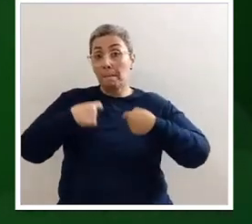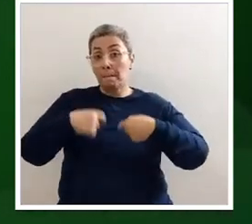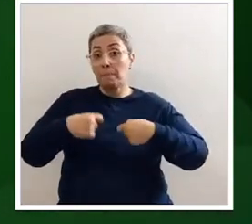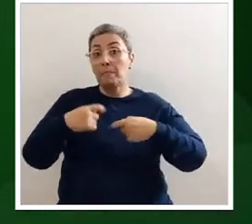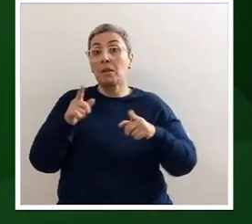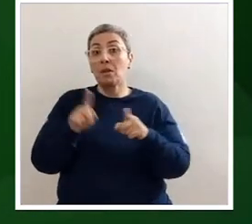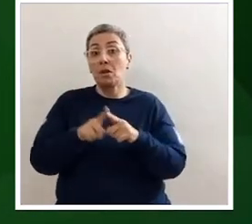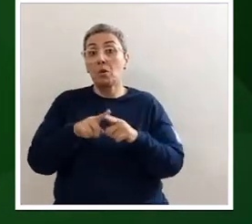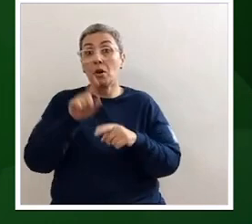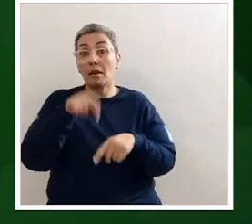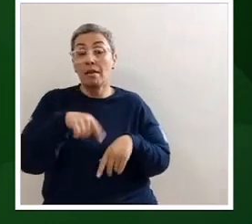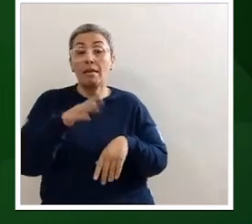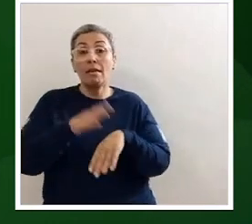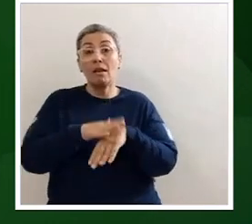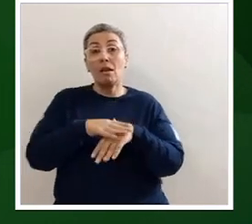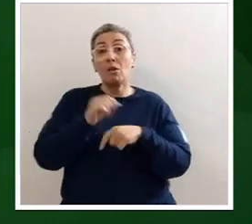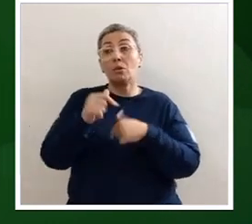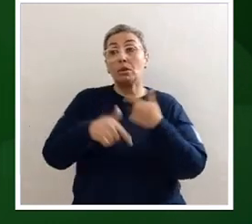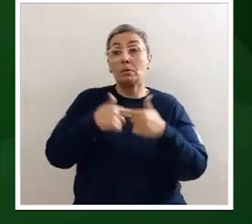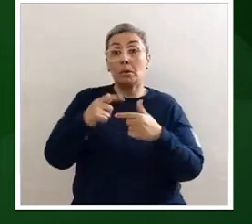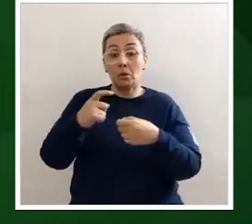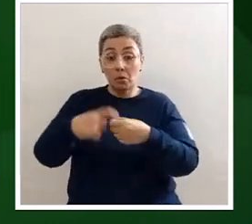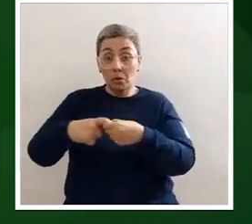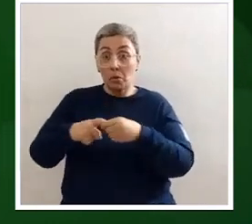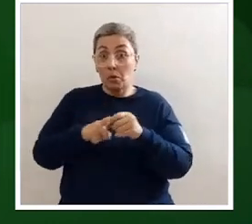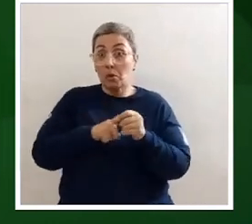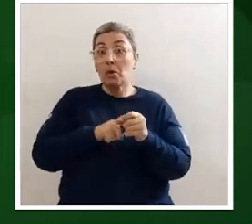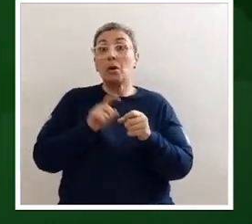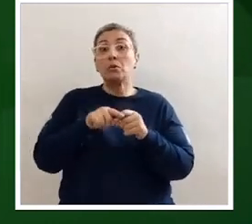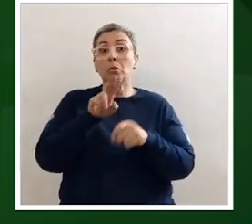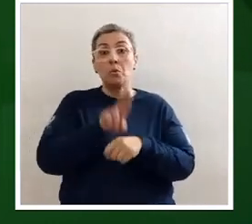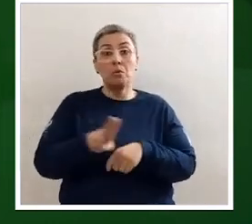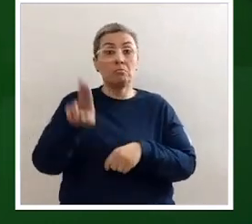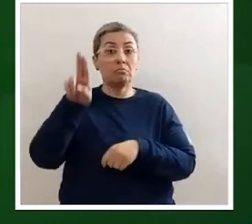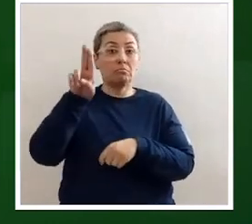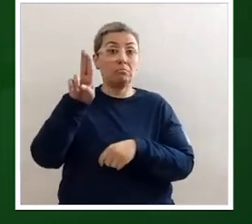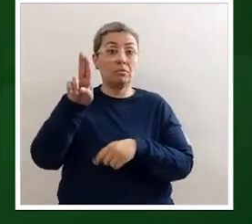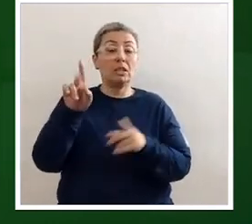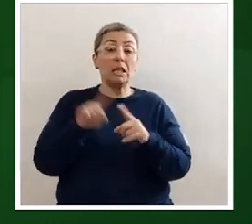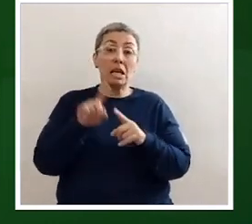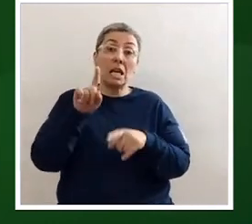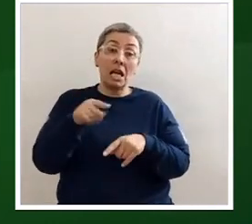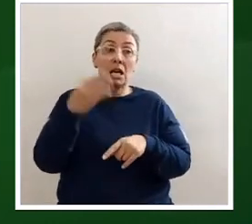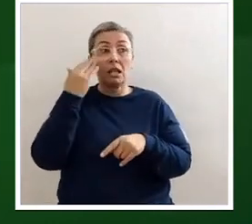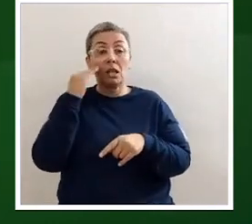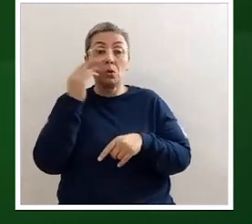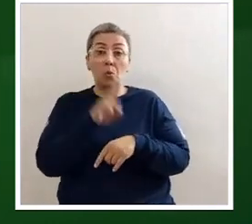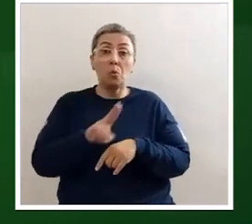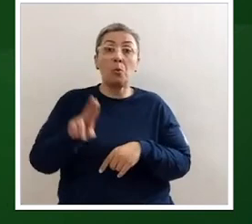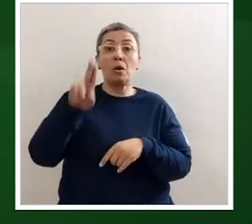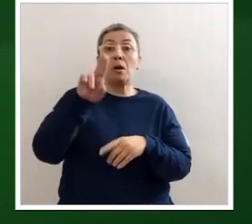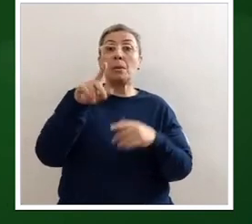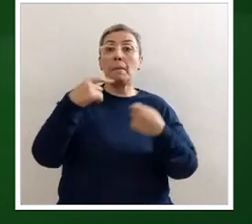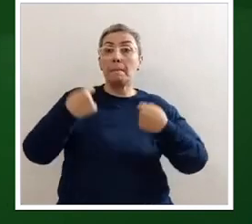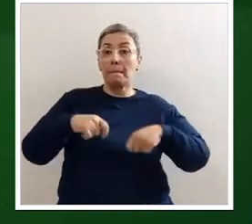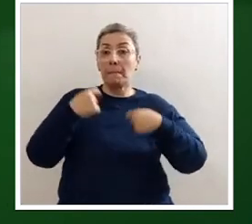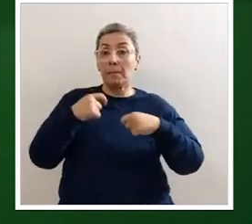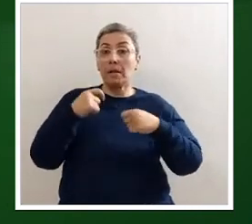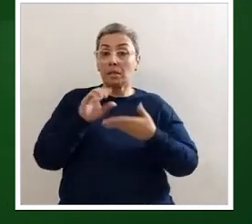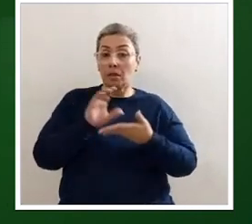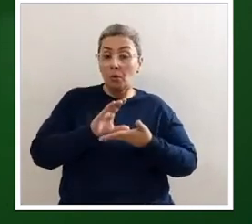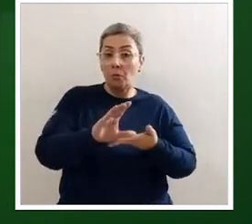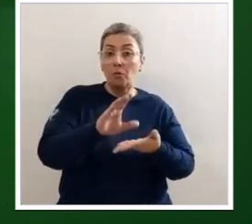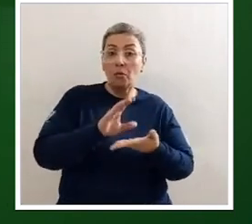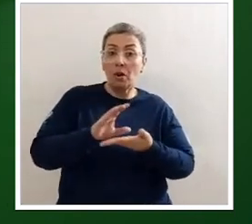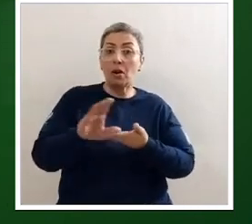é fazer esse trabalho essa parceria com as Universidades eu entendo que as Universidades elas precisam investir